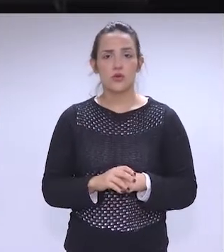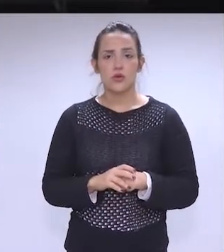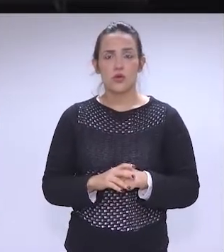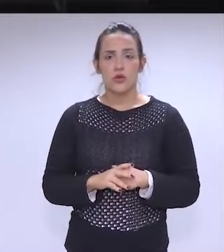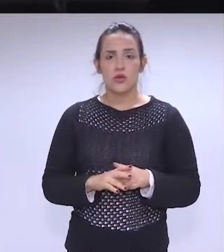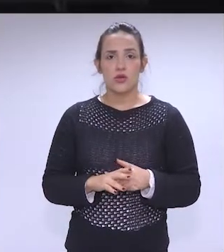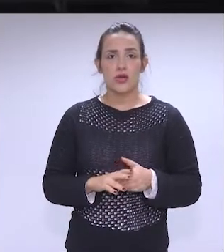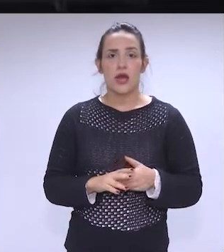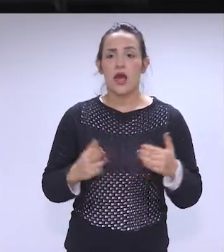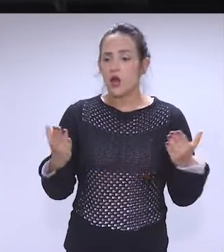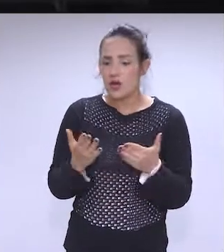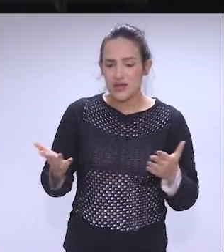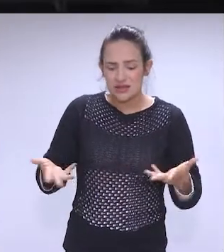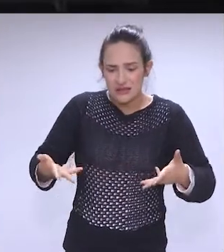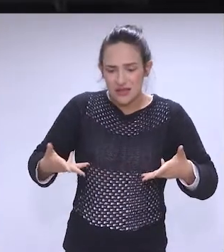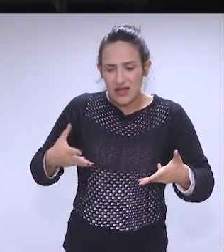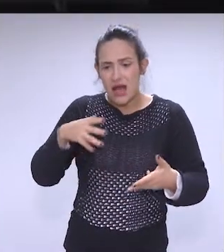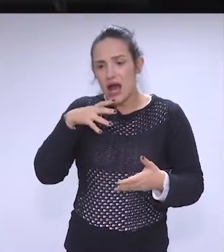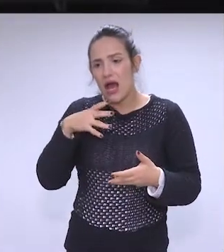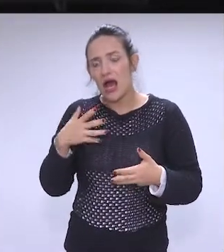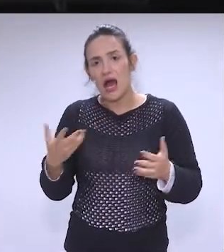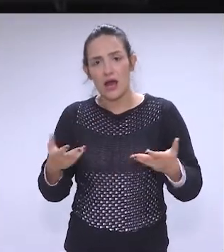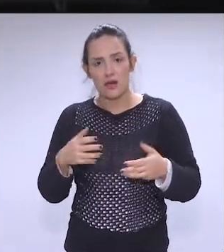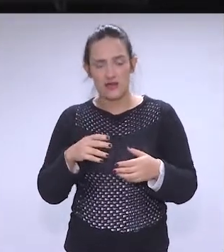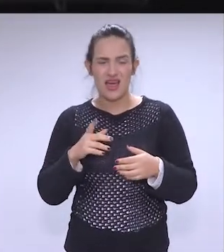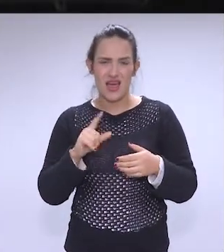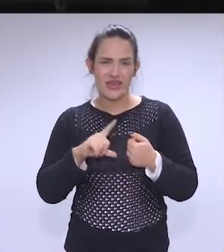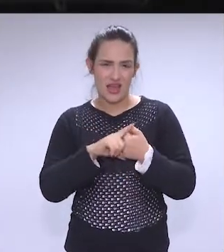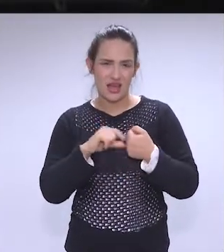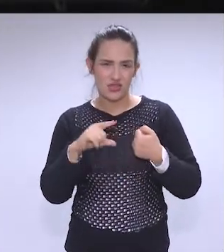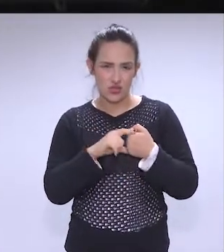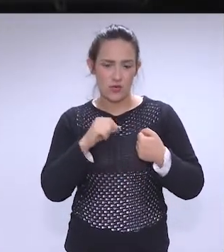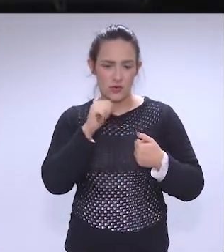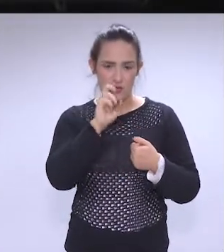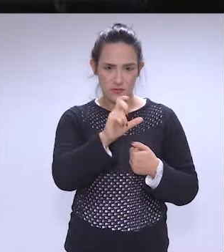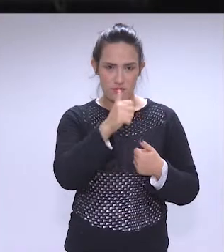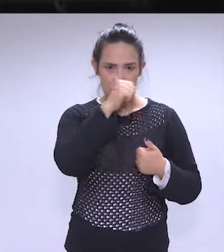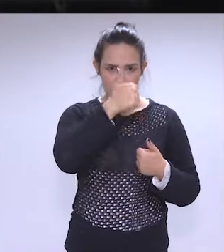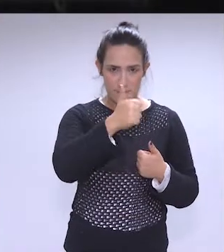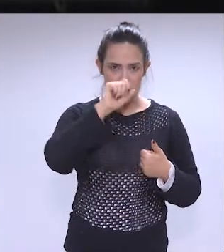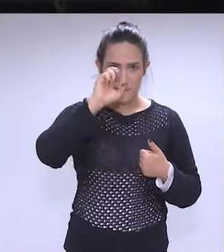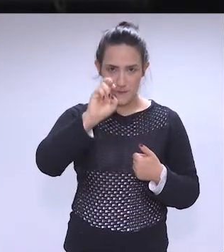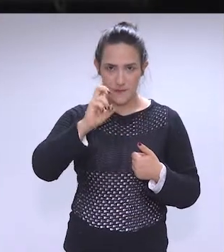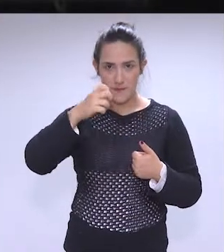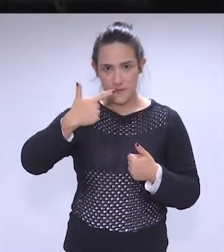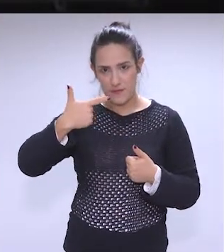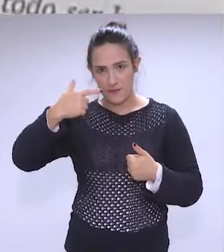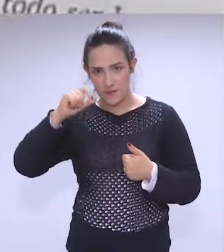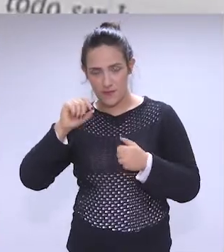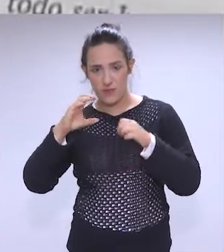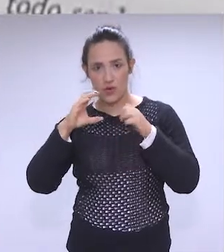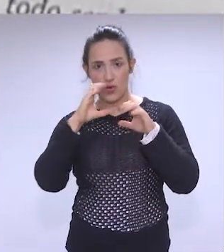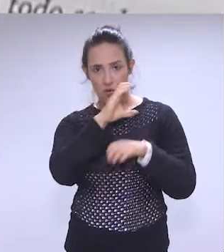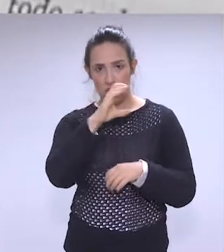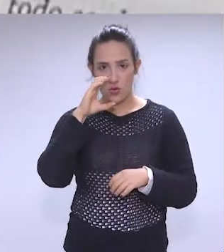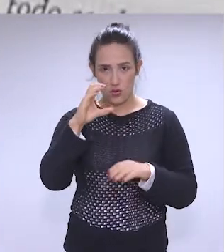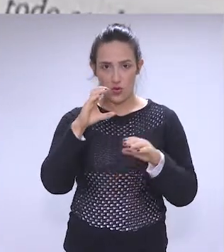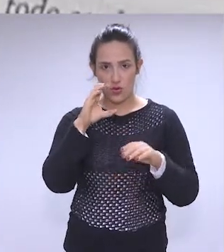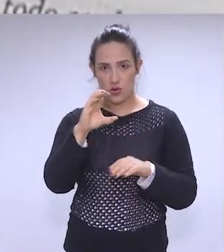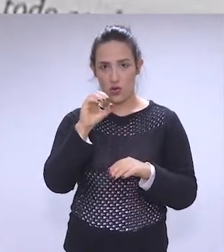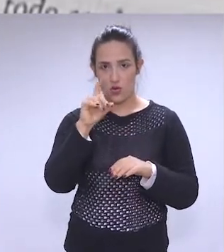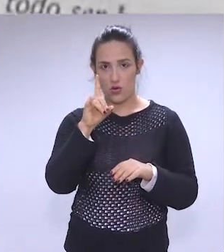sancionamento dessa lei, dessa mudança no artigo 1520 do Código Civil? Com certeza, a